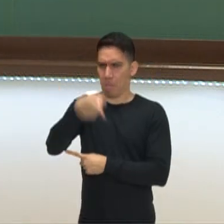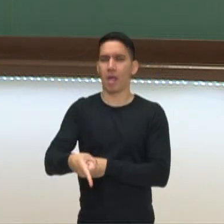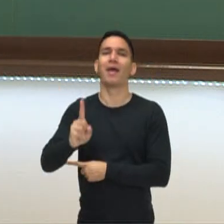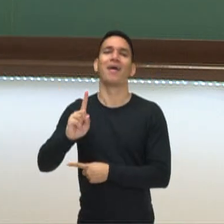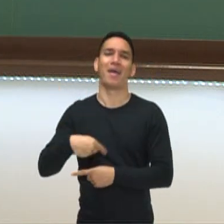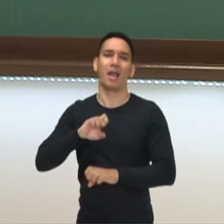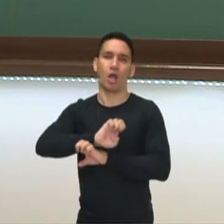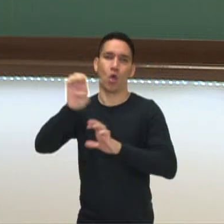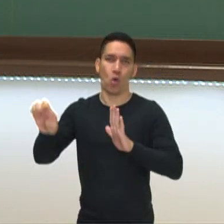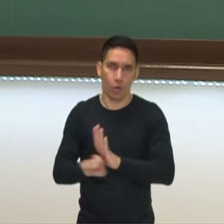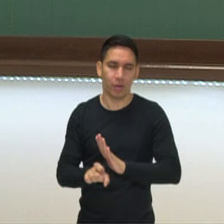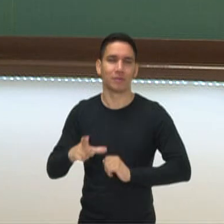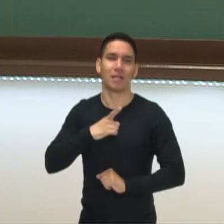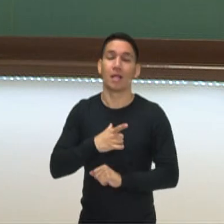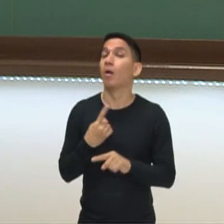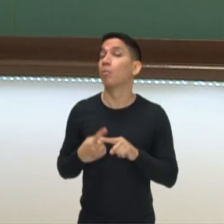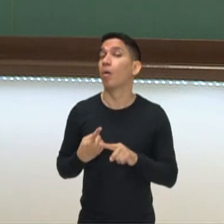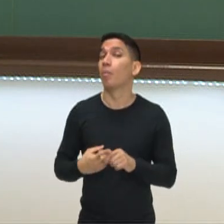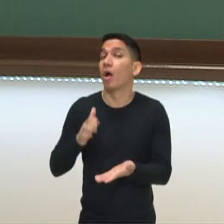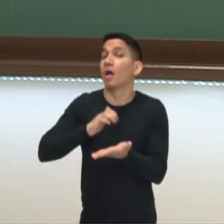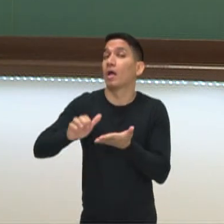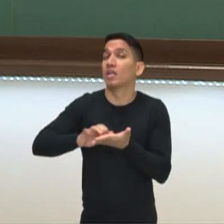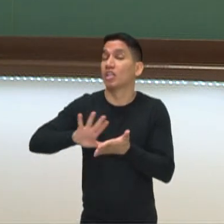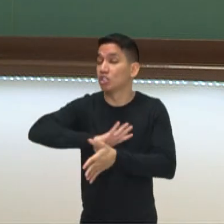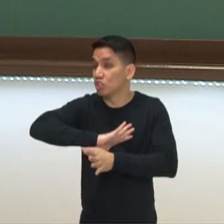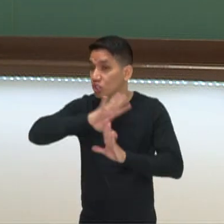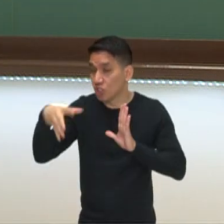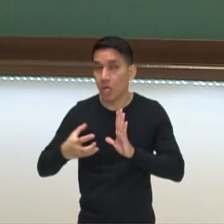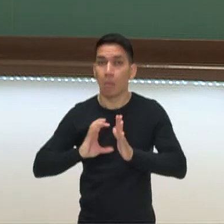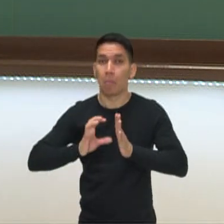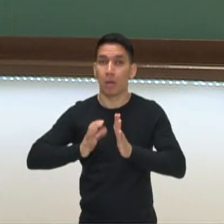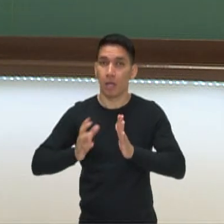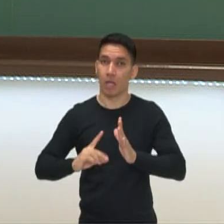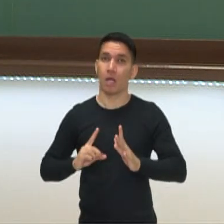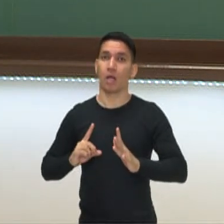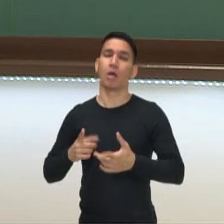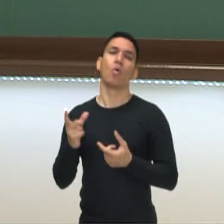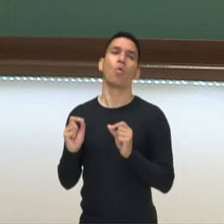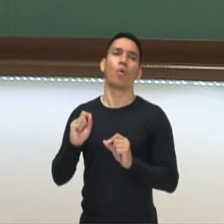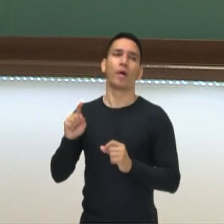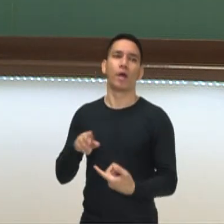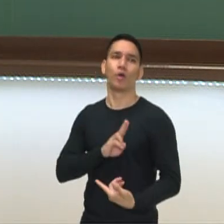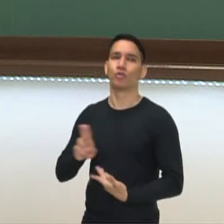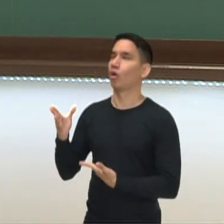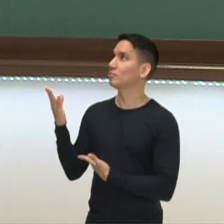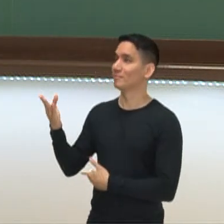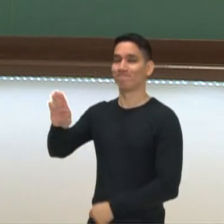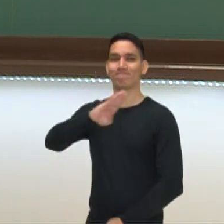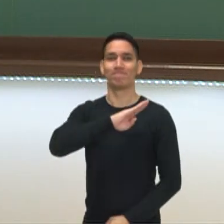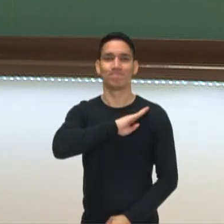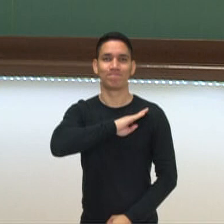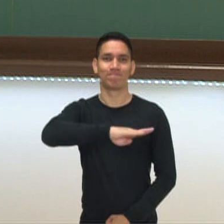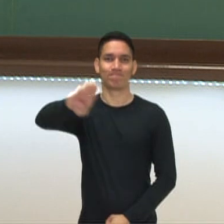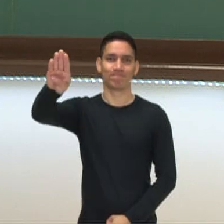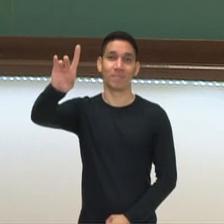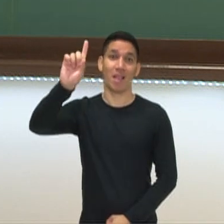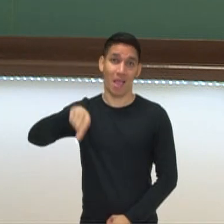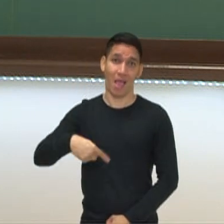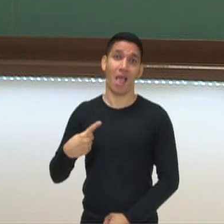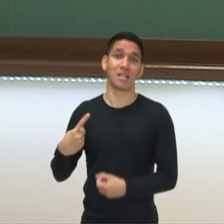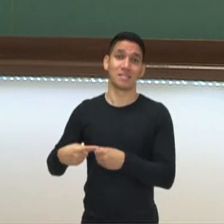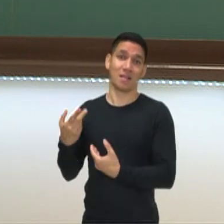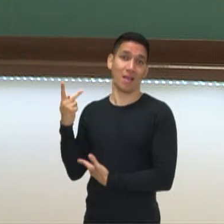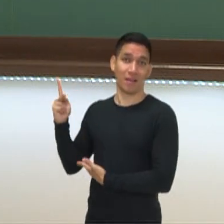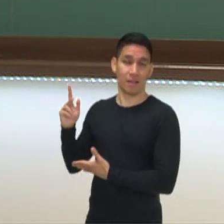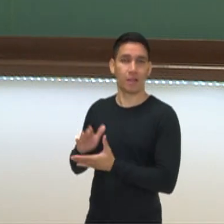totalitária, cujo secretário-geral do Partido Comunista Soviético era Joseph Stalin. Essa é a cidade de Stalin. Então,